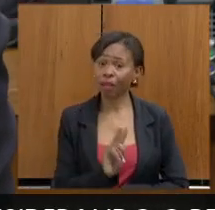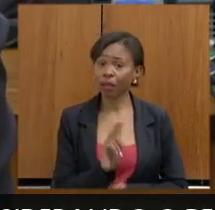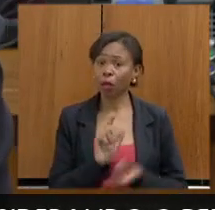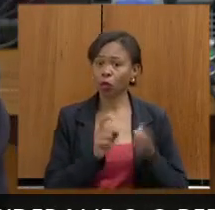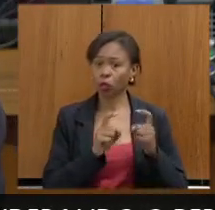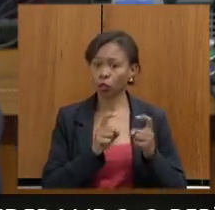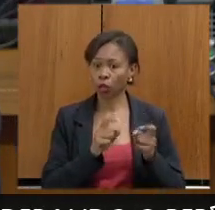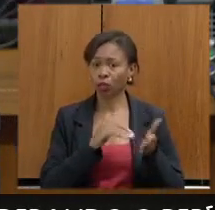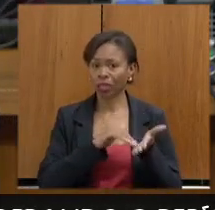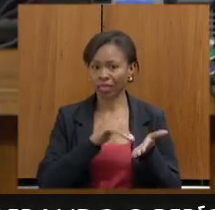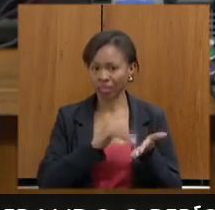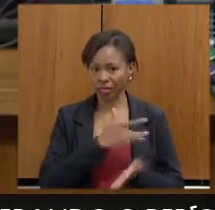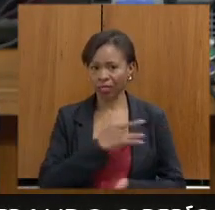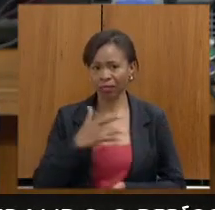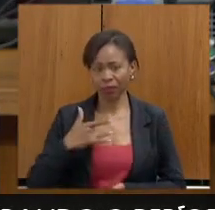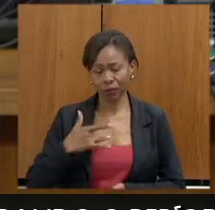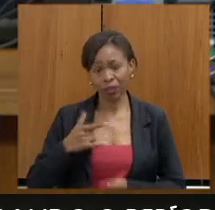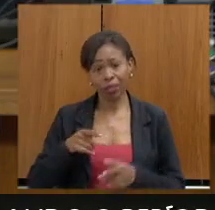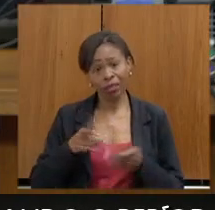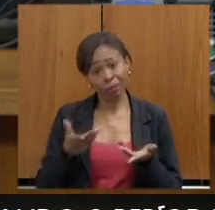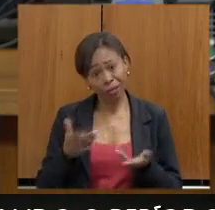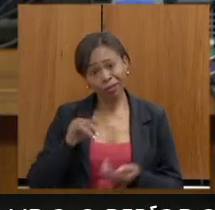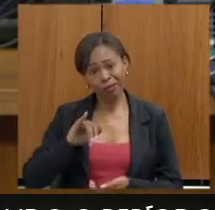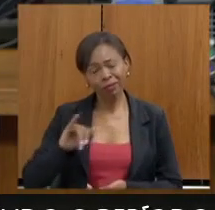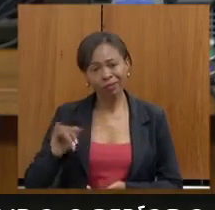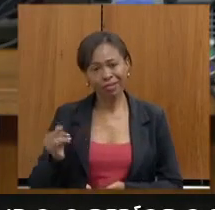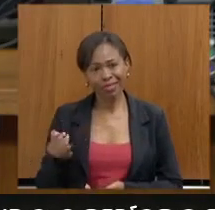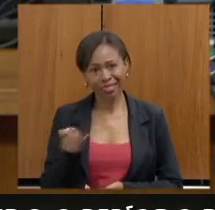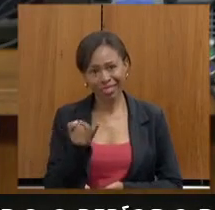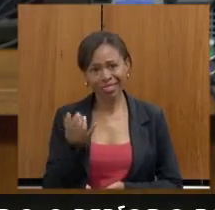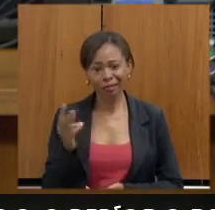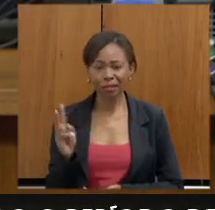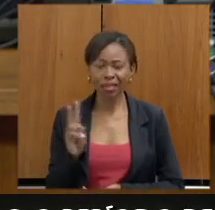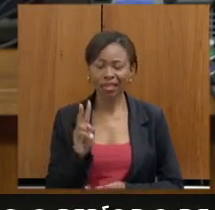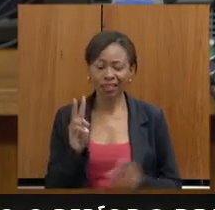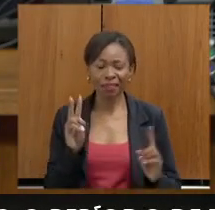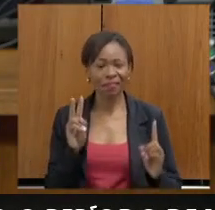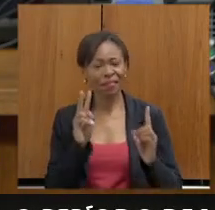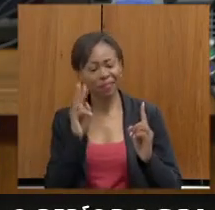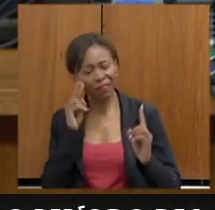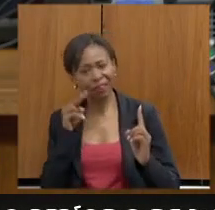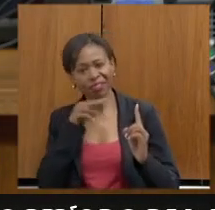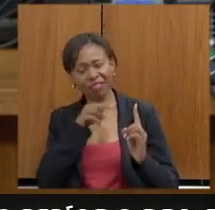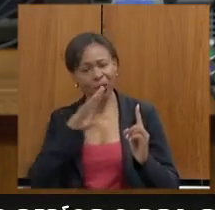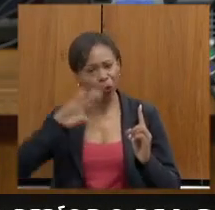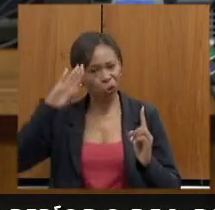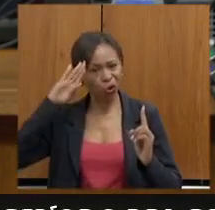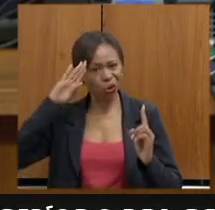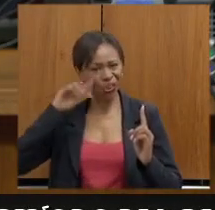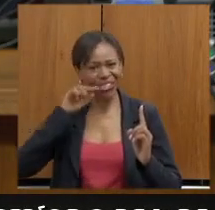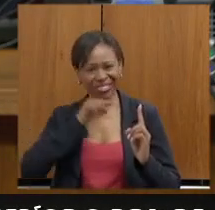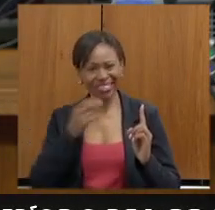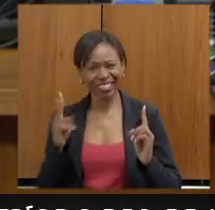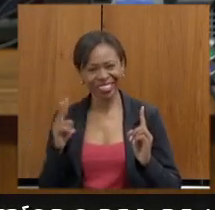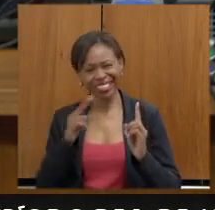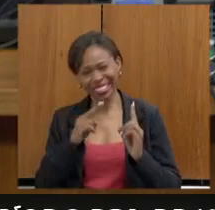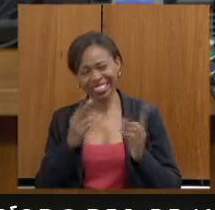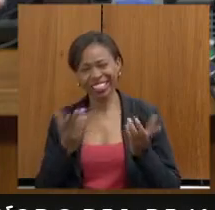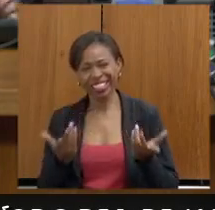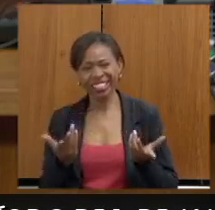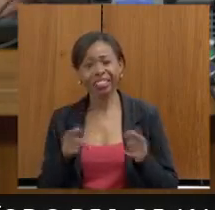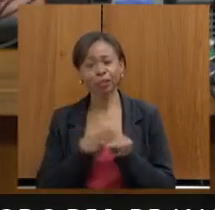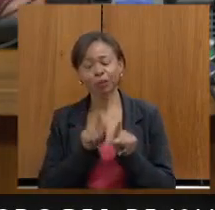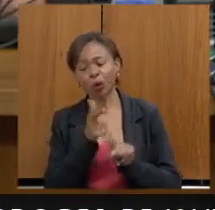mas Aproveitando né para fazer o nosso Comandante Rodrigo os outros comandantes aqui presentes também da nossa